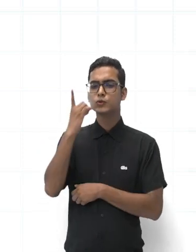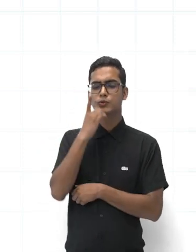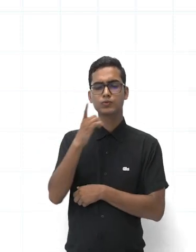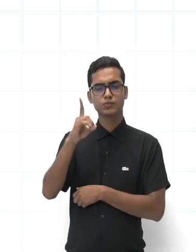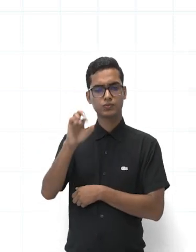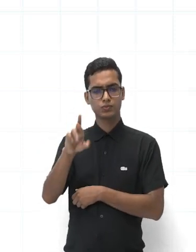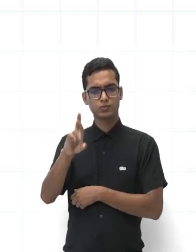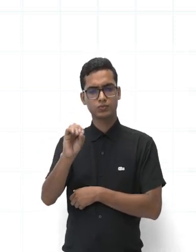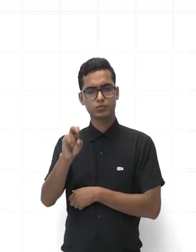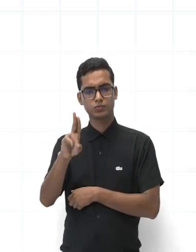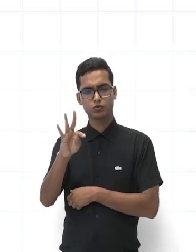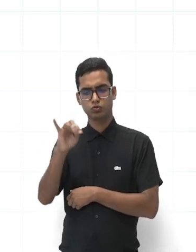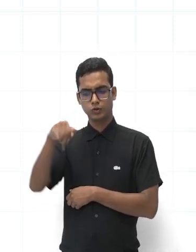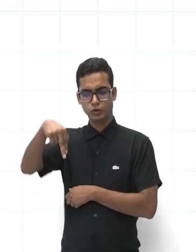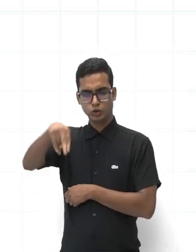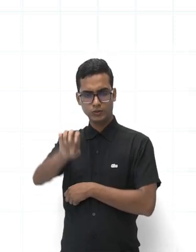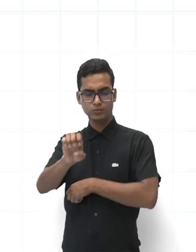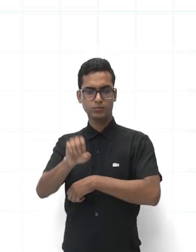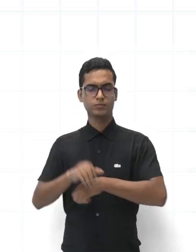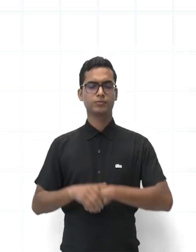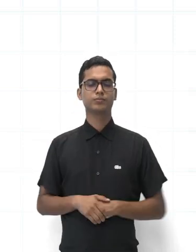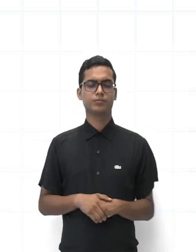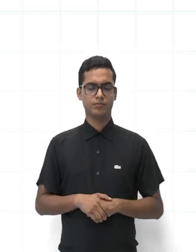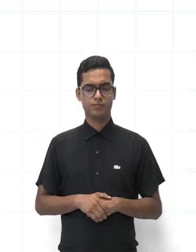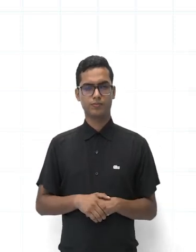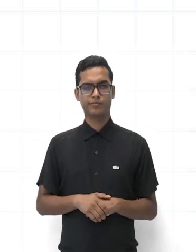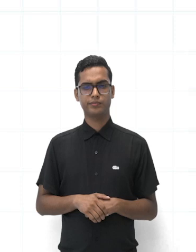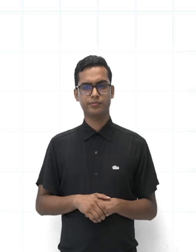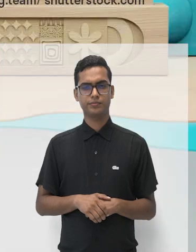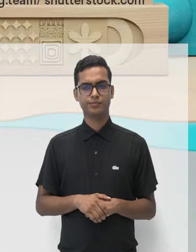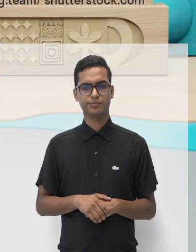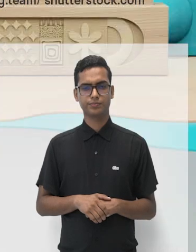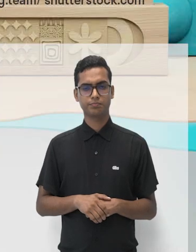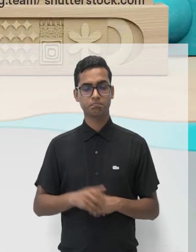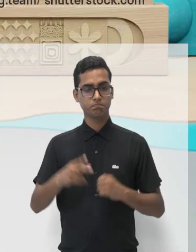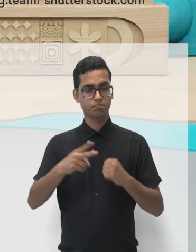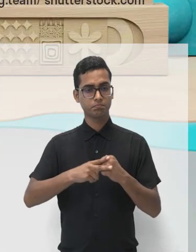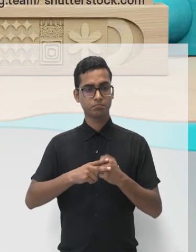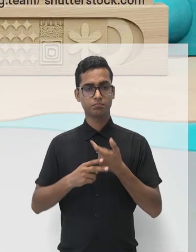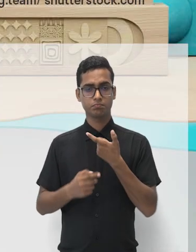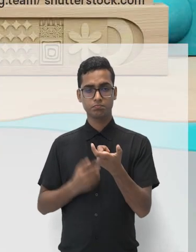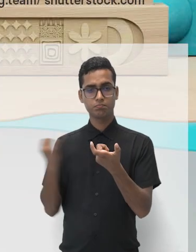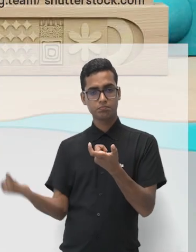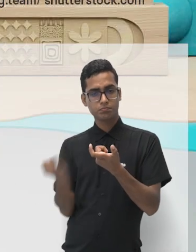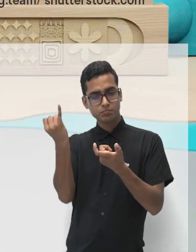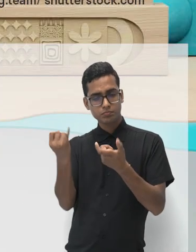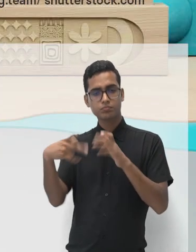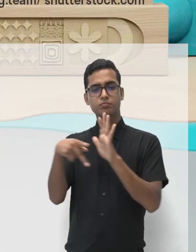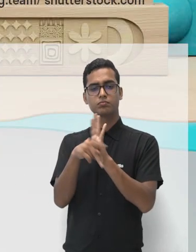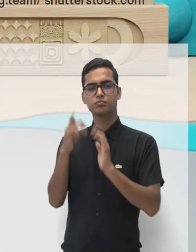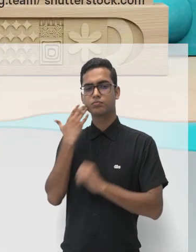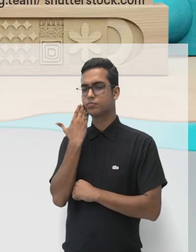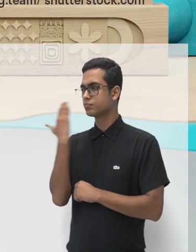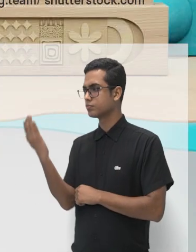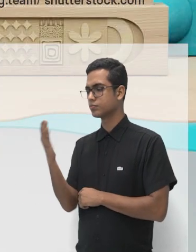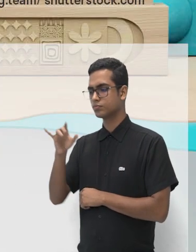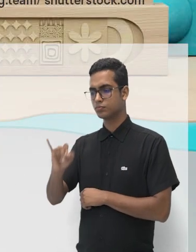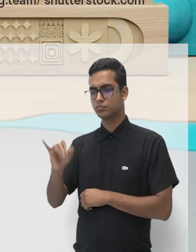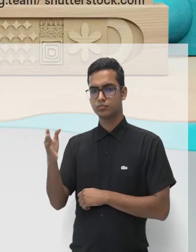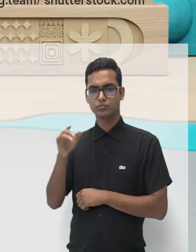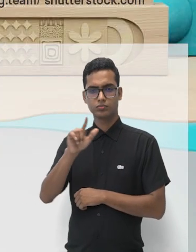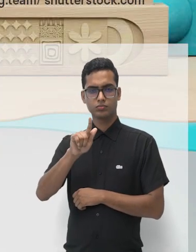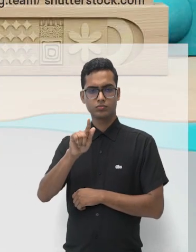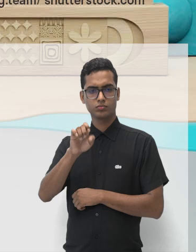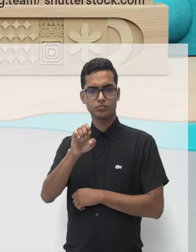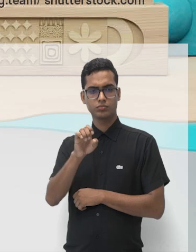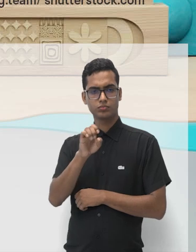Pay attention. Um verbo bem importante sobre rotina, para quem acorda, né? I get up at